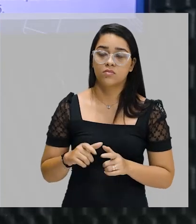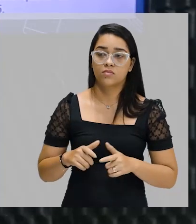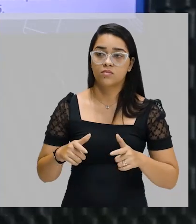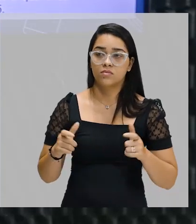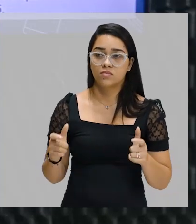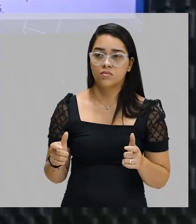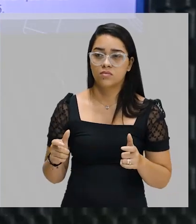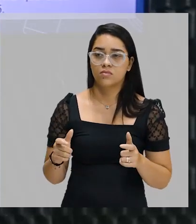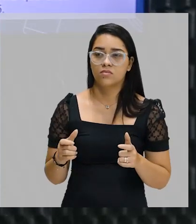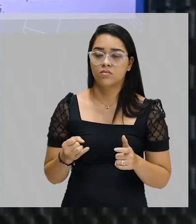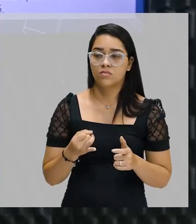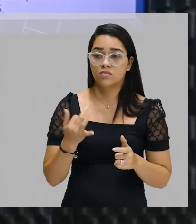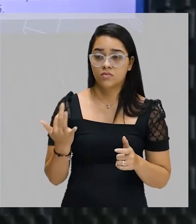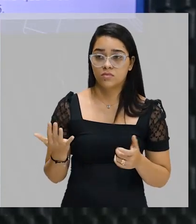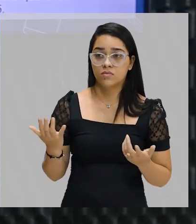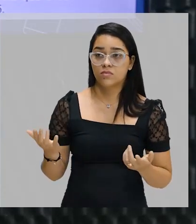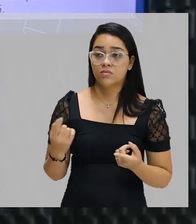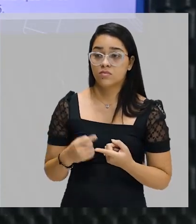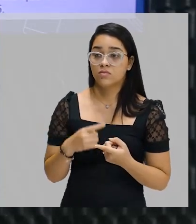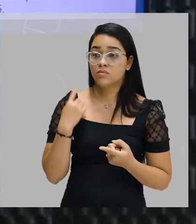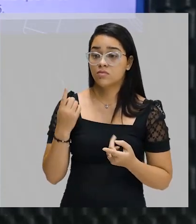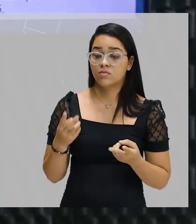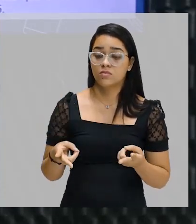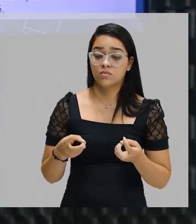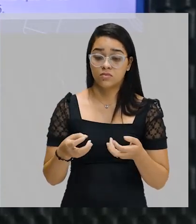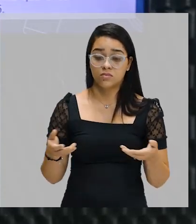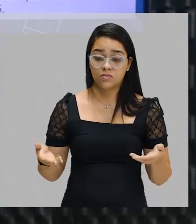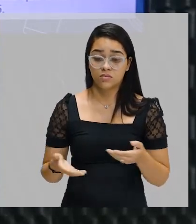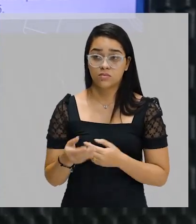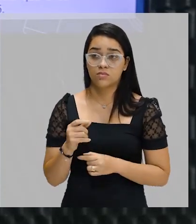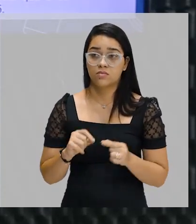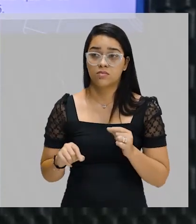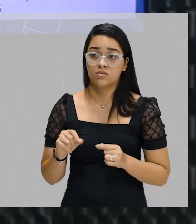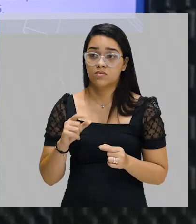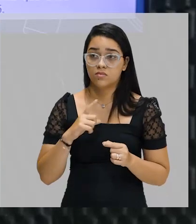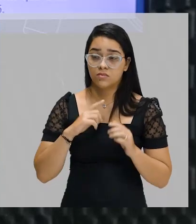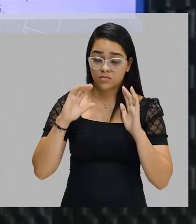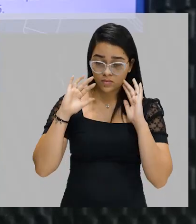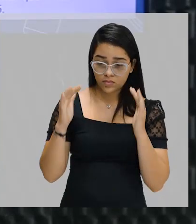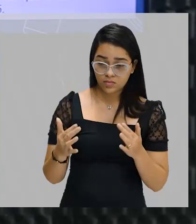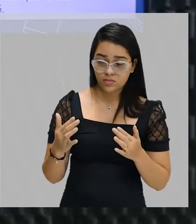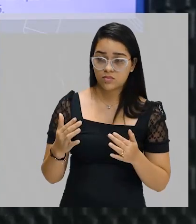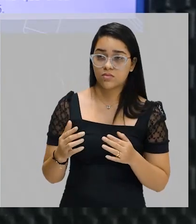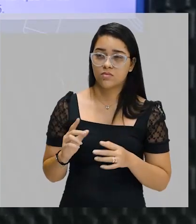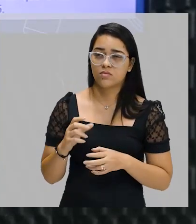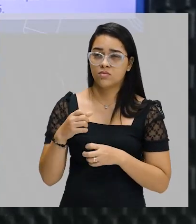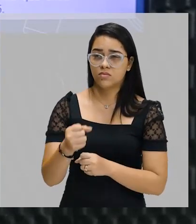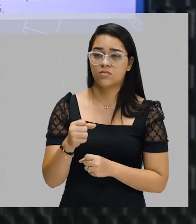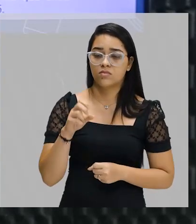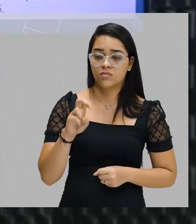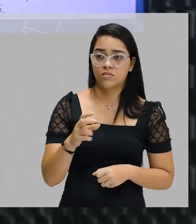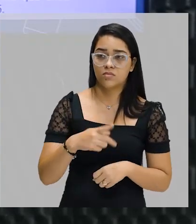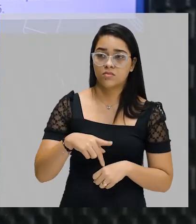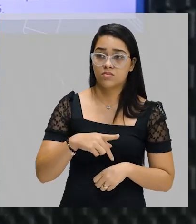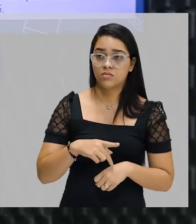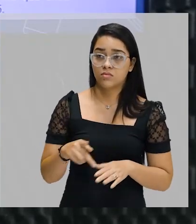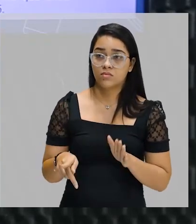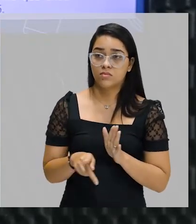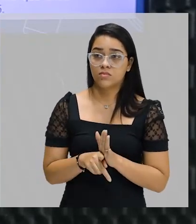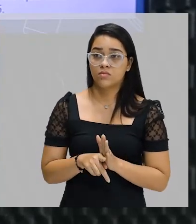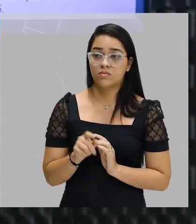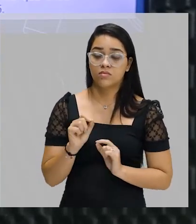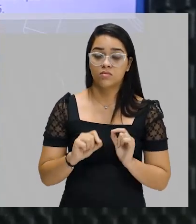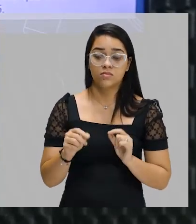aumentando a quantidade de membros permanentes, porque o que a gente percebe hoje é uma concentração de poder na mão de 5 países específicos, os